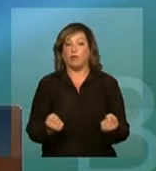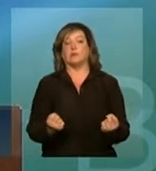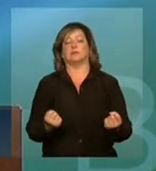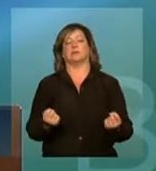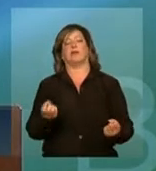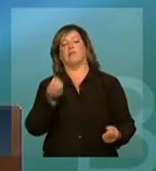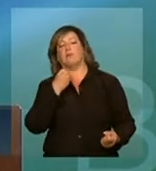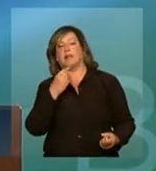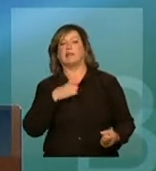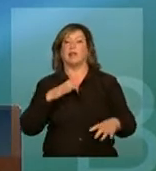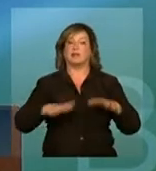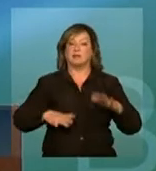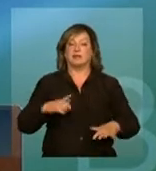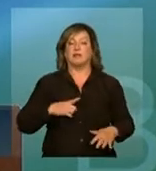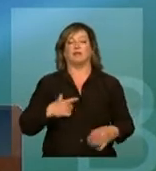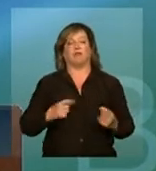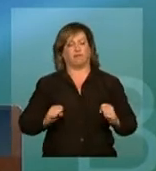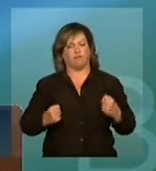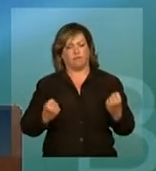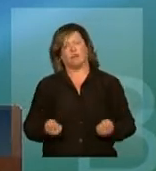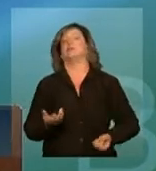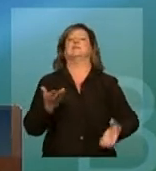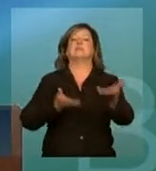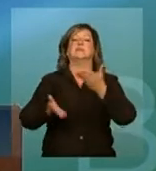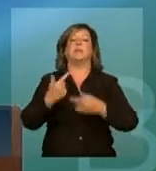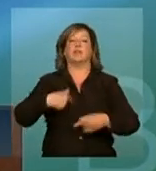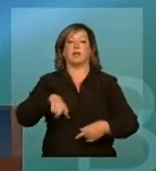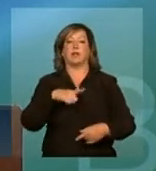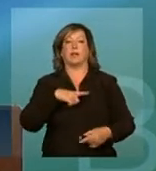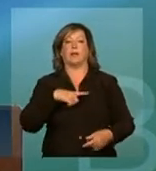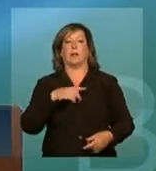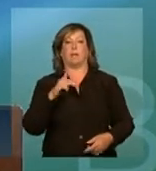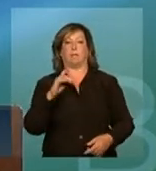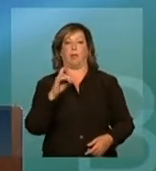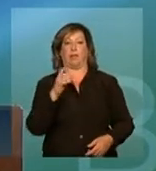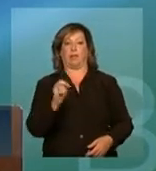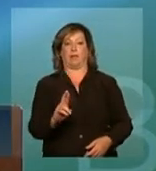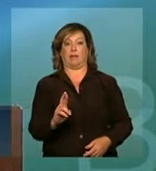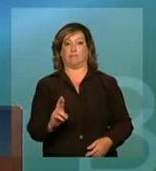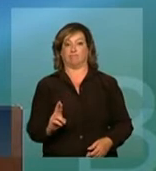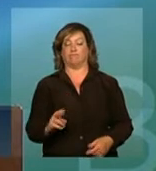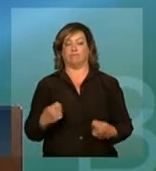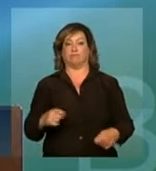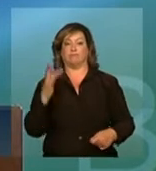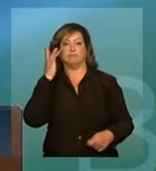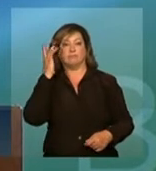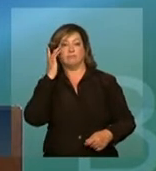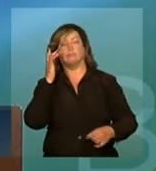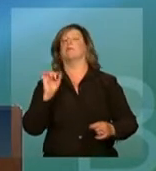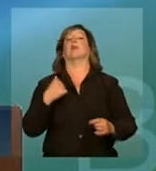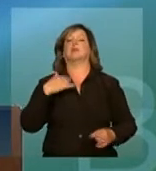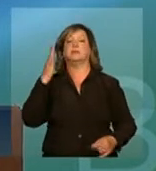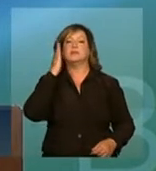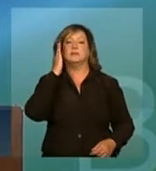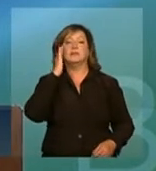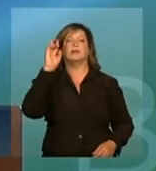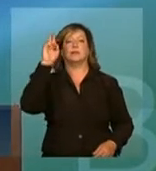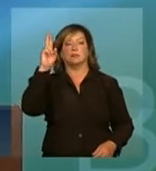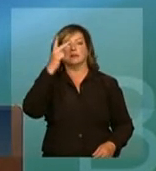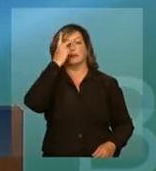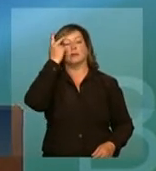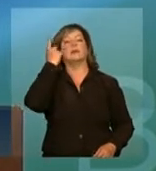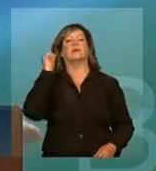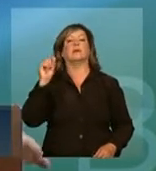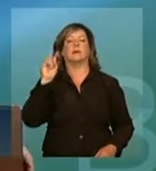que temos, a força de servir e a fragilidade do poder. Tenho consciência da responsabilidade que decorre da opção